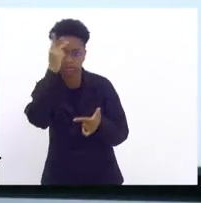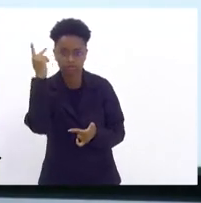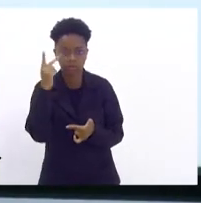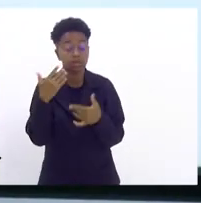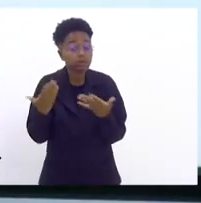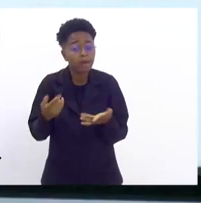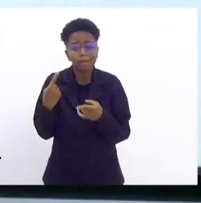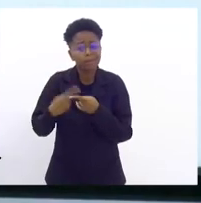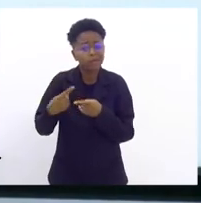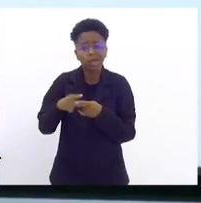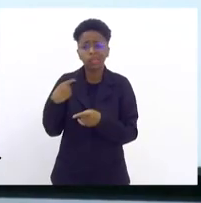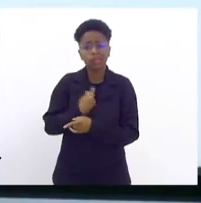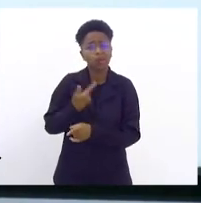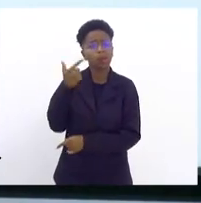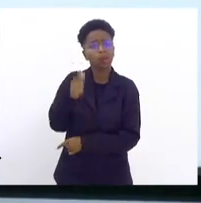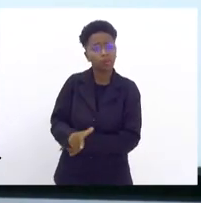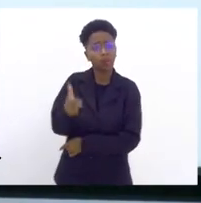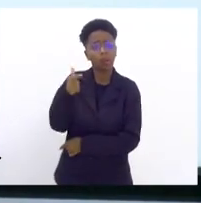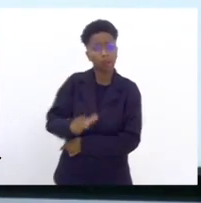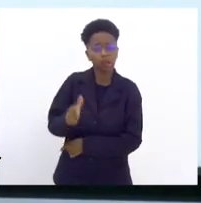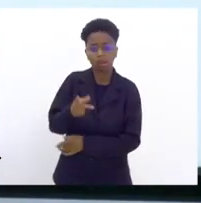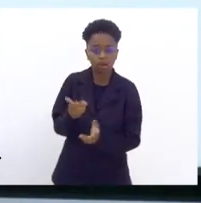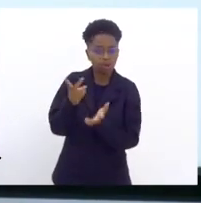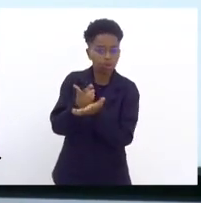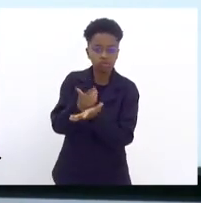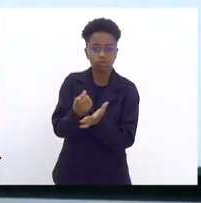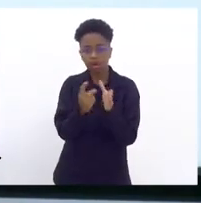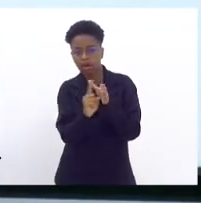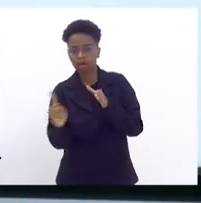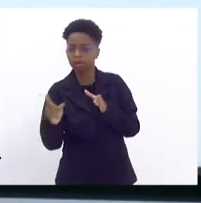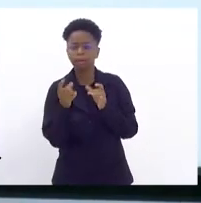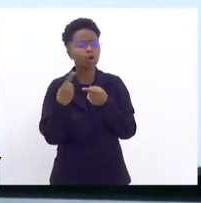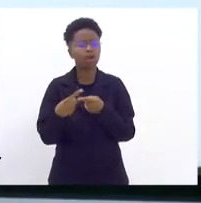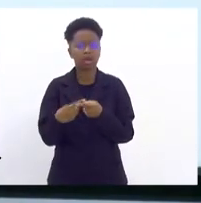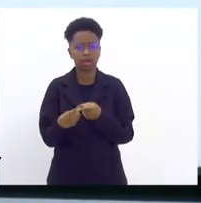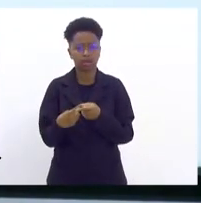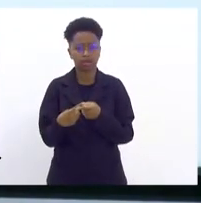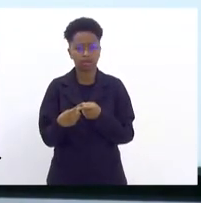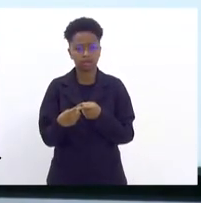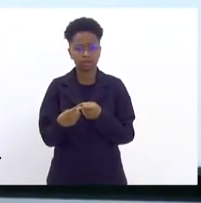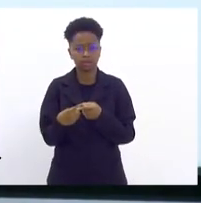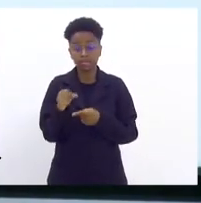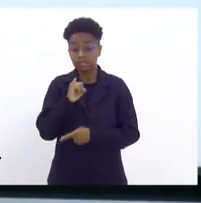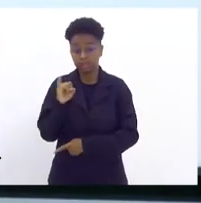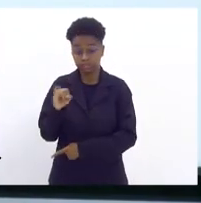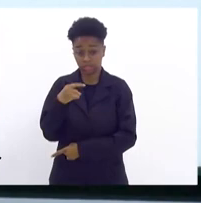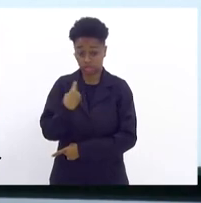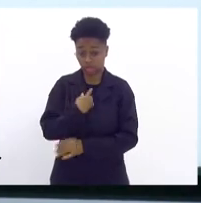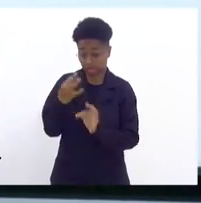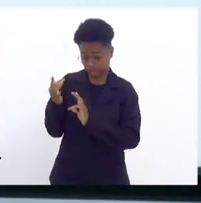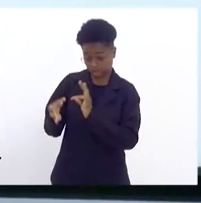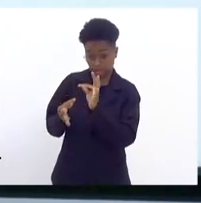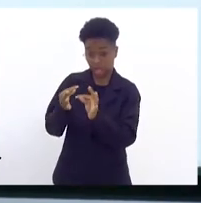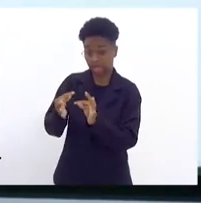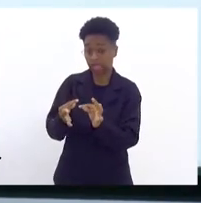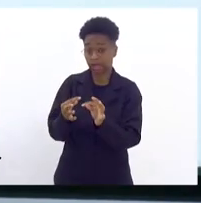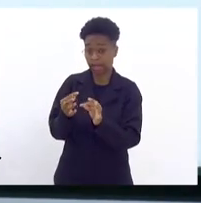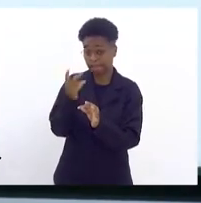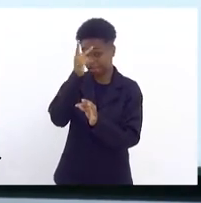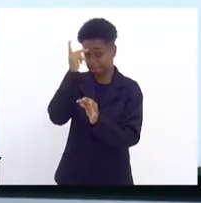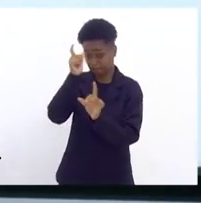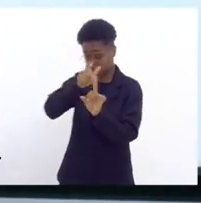insiste nessa exclusão porque é uma exclusão se a gente trata eles como pessoas totalmente